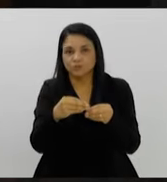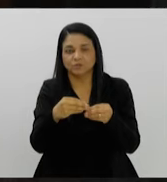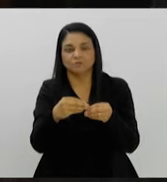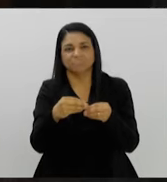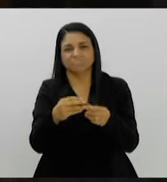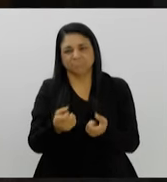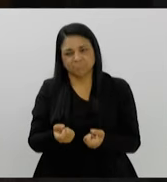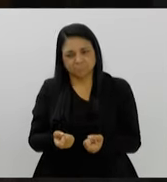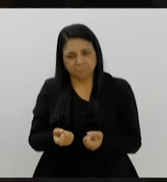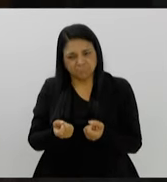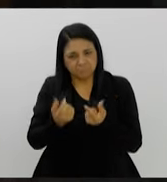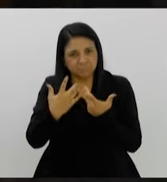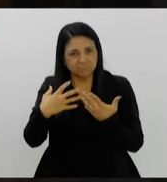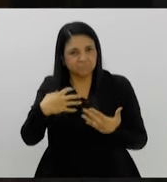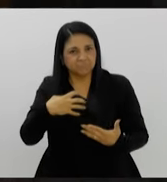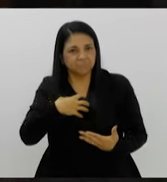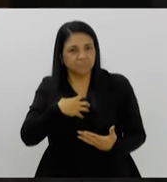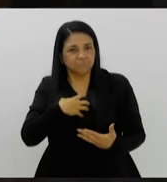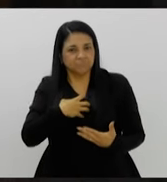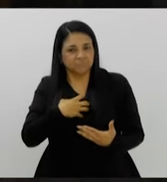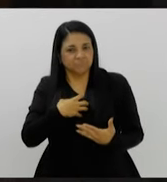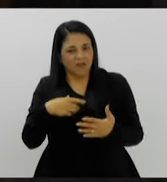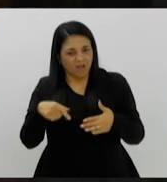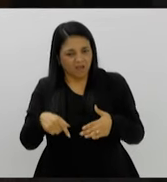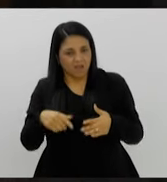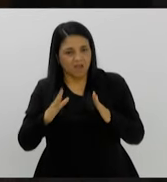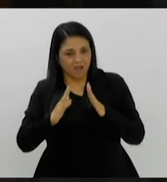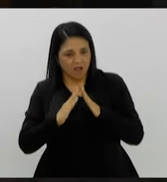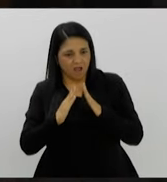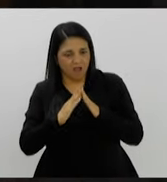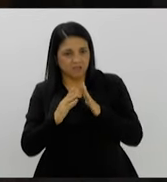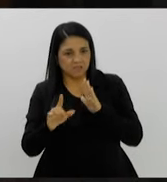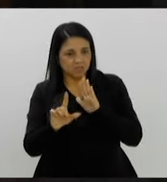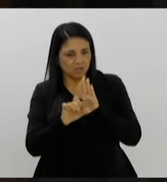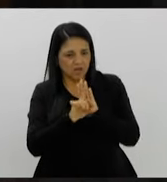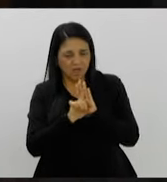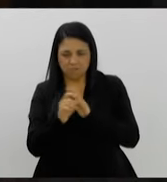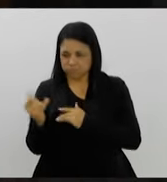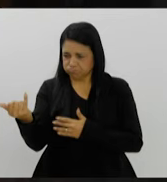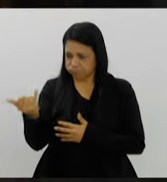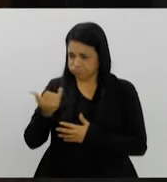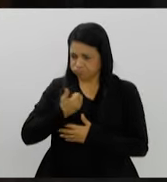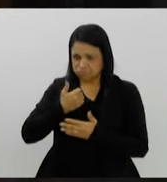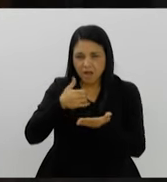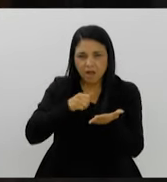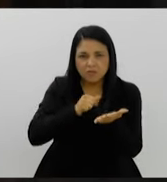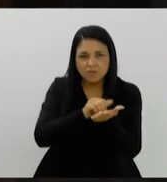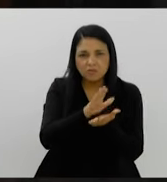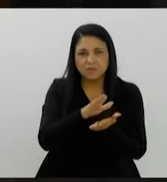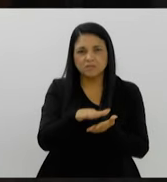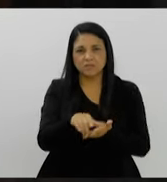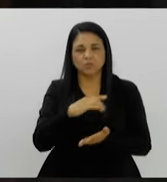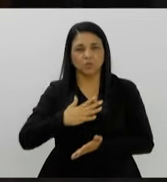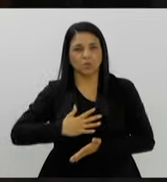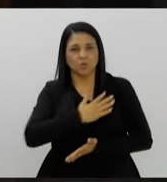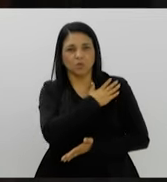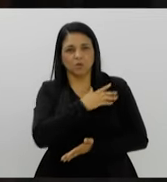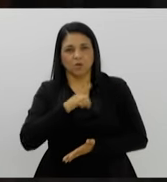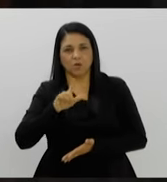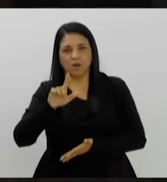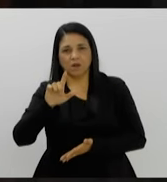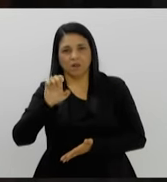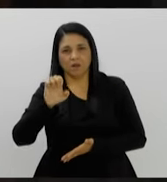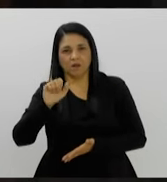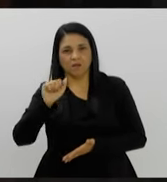estranheza foi com muita estranheza que essa casa de leis recebeu aeração não só do coronel Leandro como também